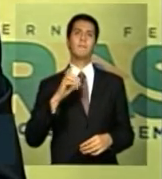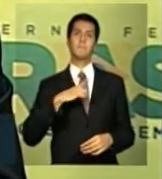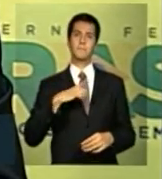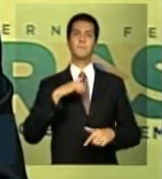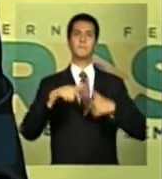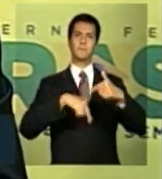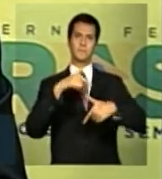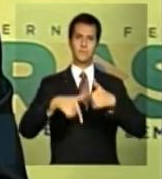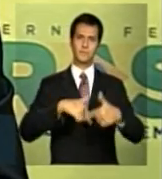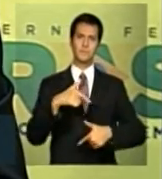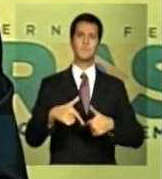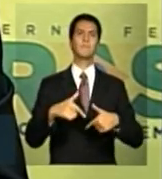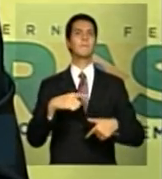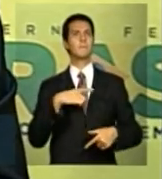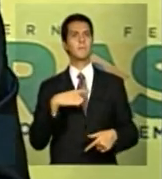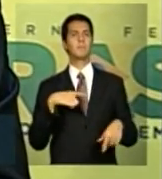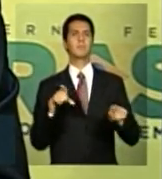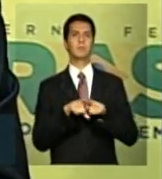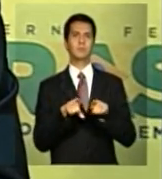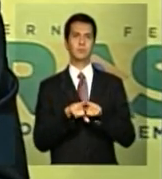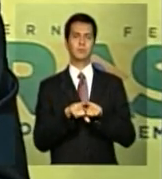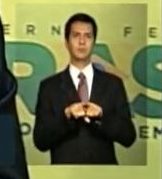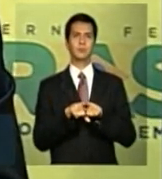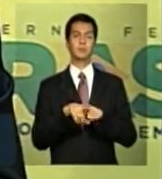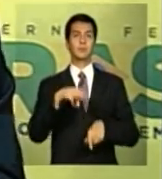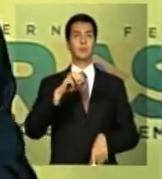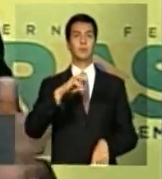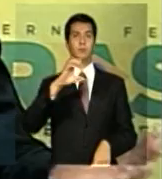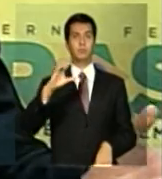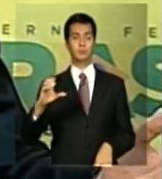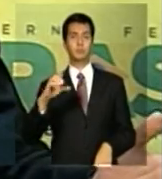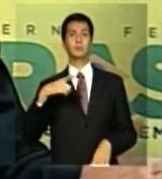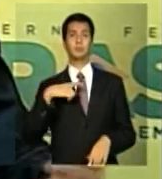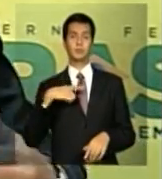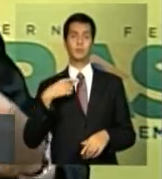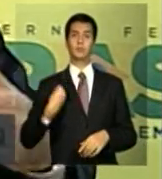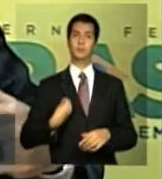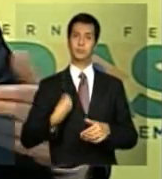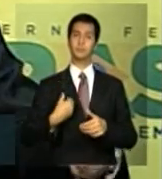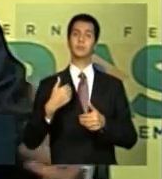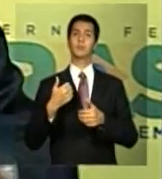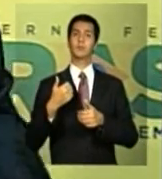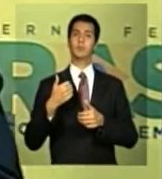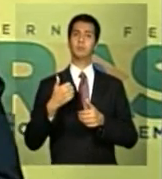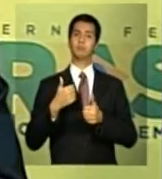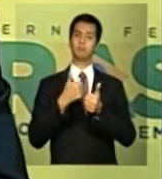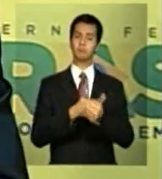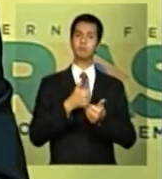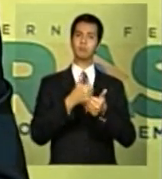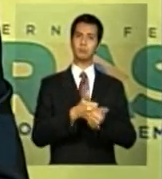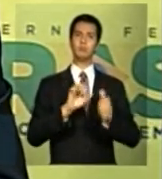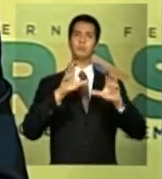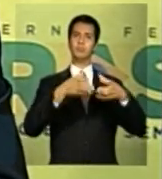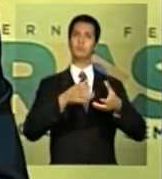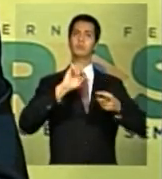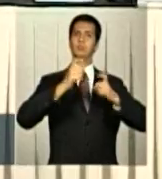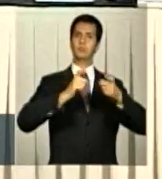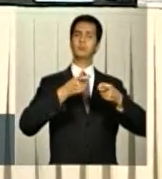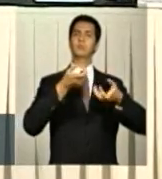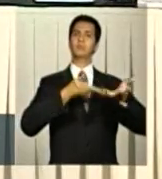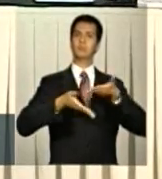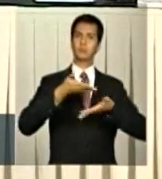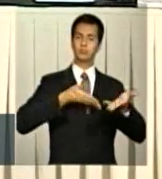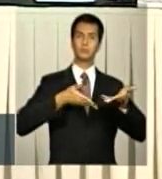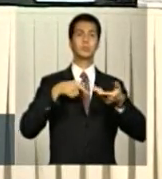a responsabilidade da negociação é o Ministério do Planejamento, o MEC vem participando através da CESU, todas as audiências nós temos acompanhado, é uma